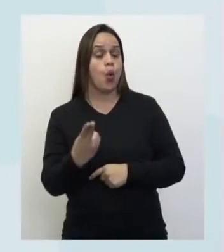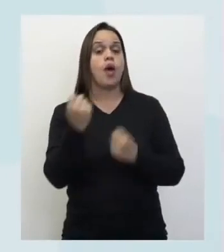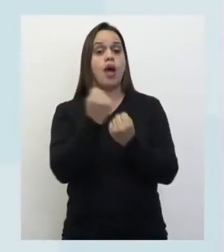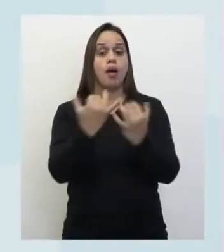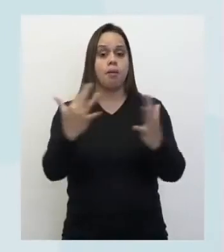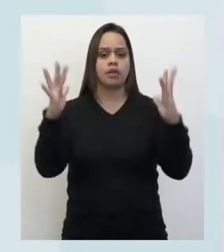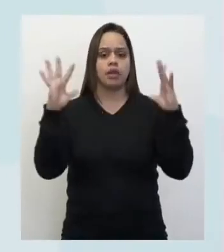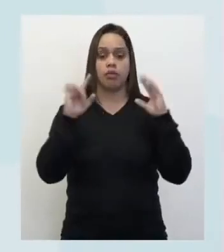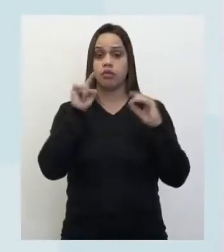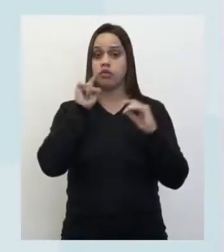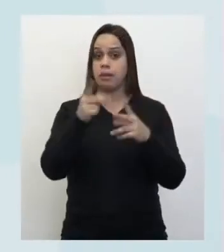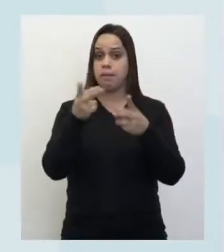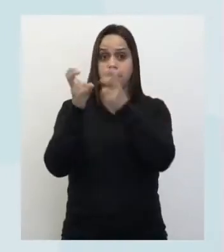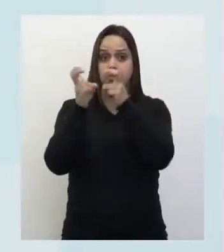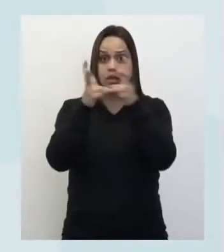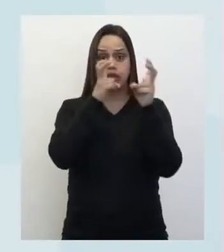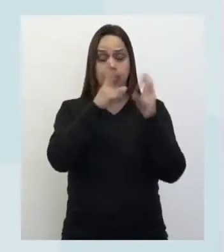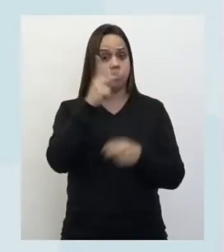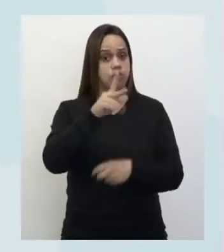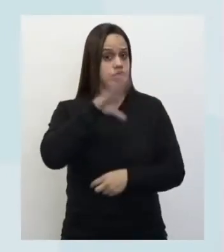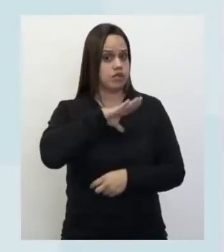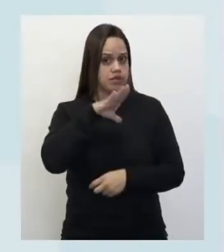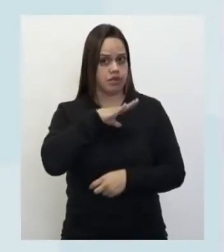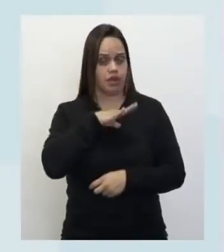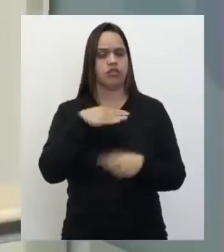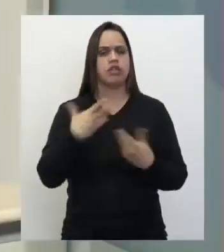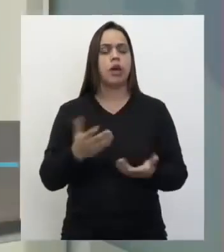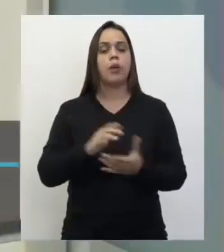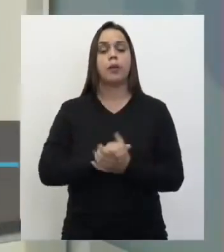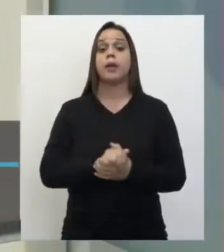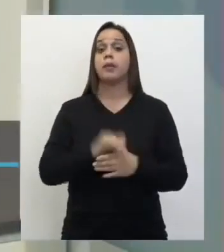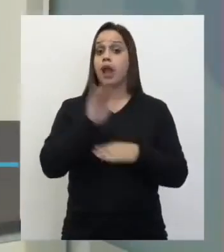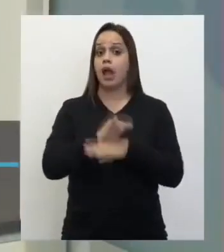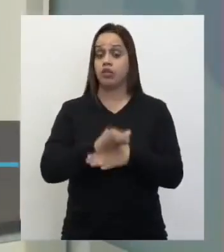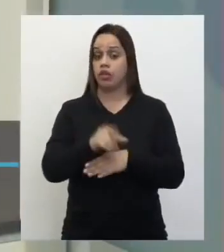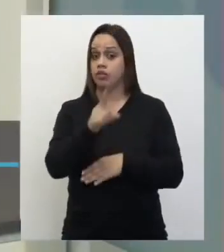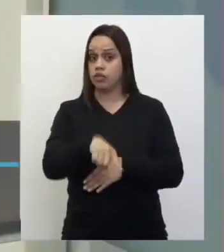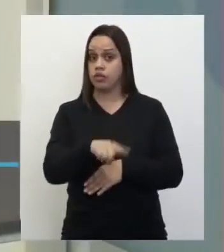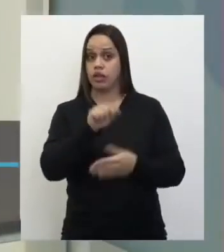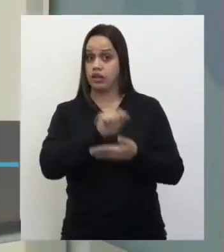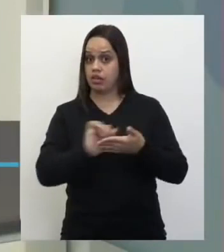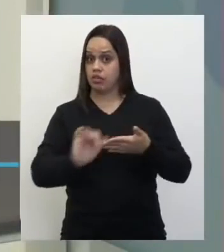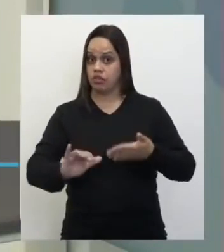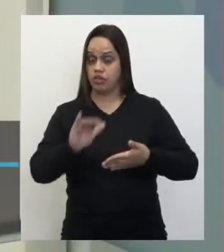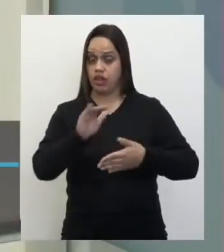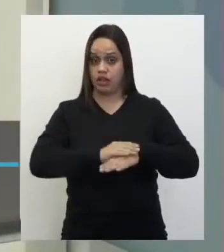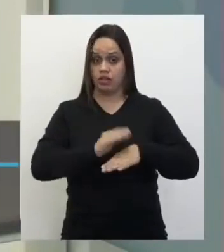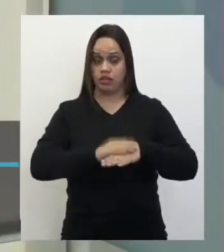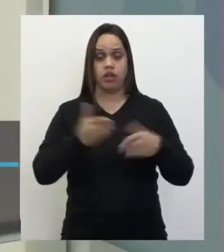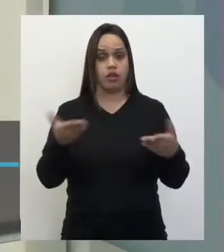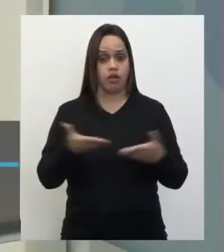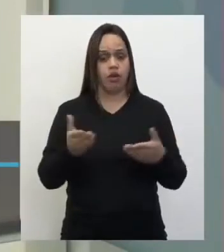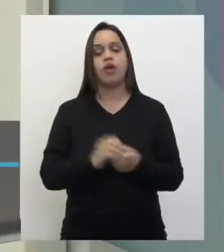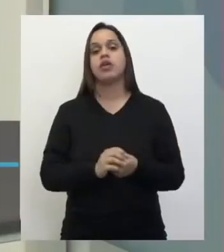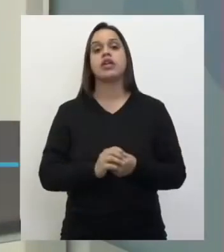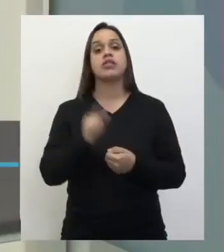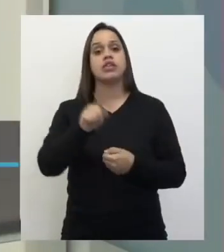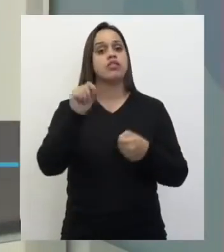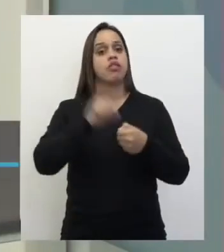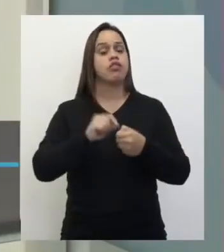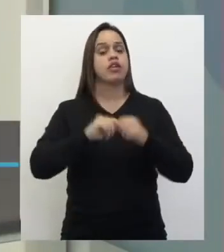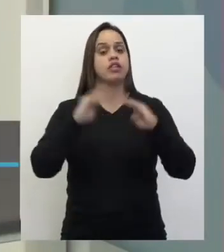você percebe na sua cidade. Então, para ajudar vocês nesse exercício que vai ficar, né, para casa,